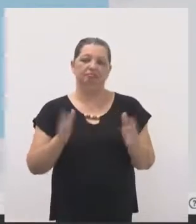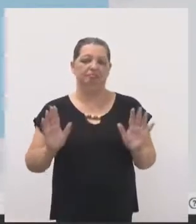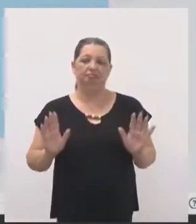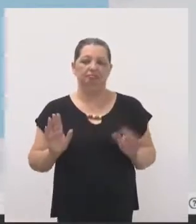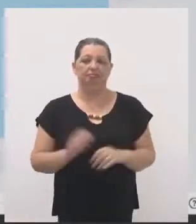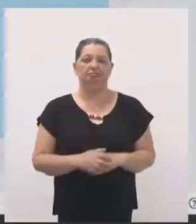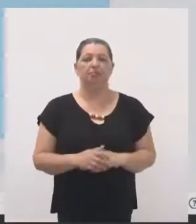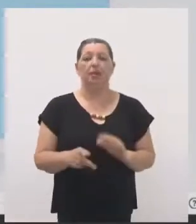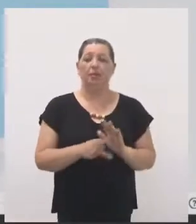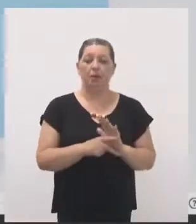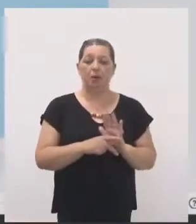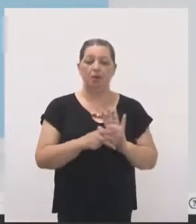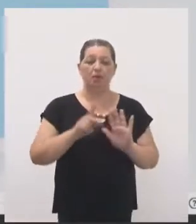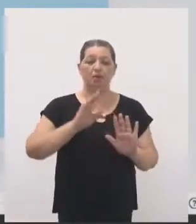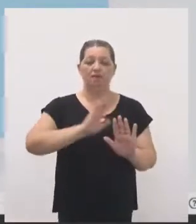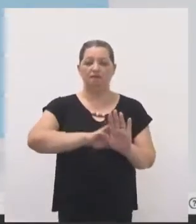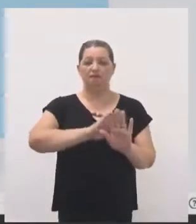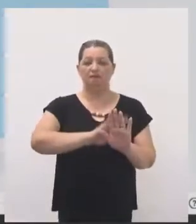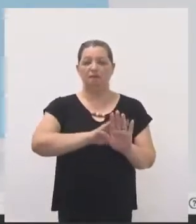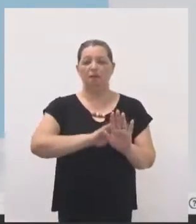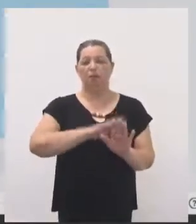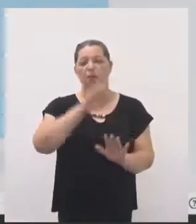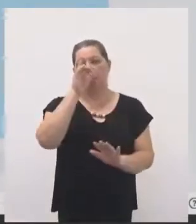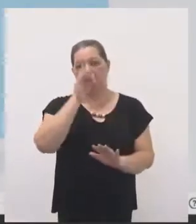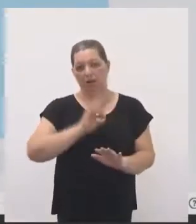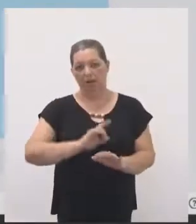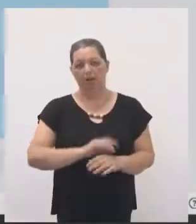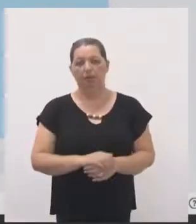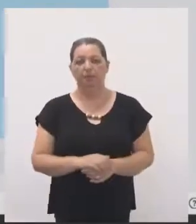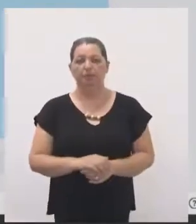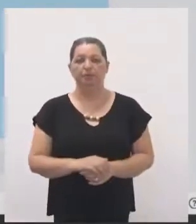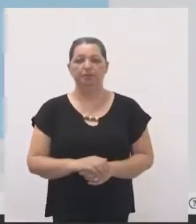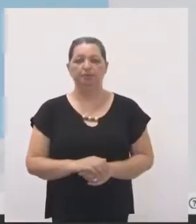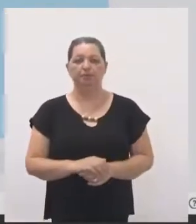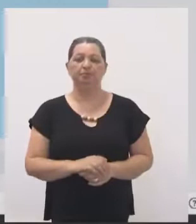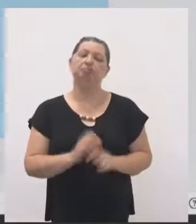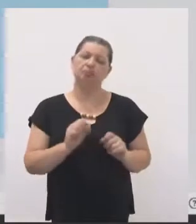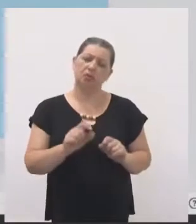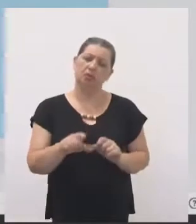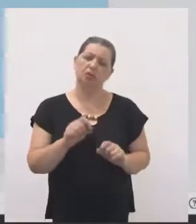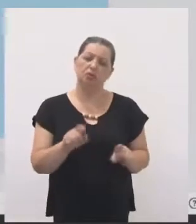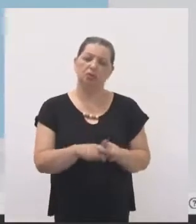usando o filtro cor amarela. Ou eu posso escolher